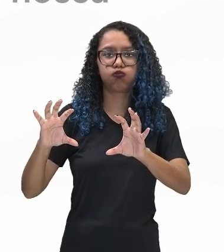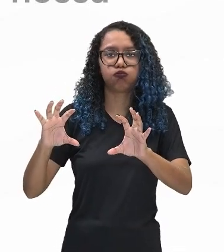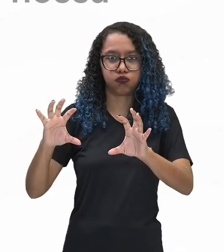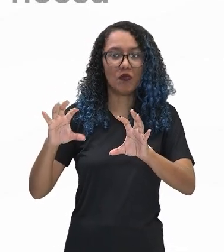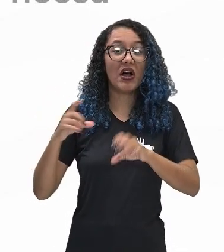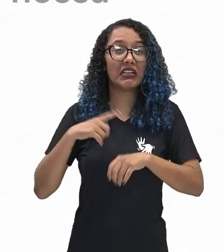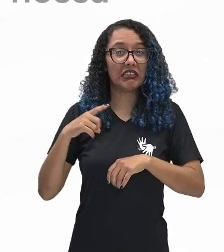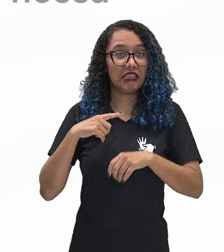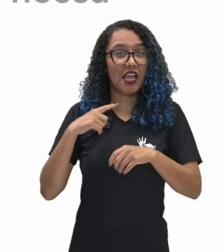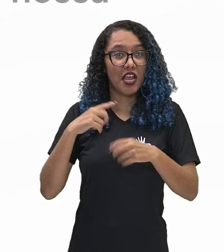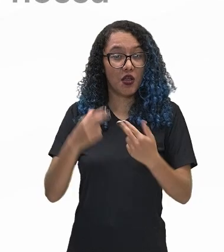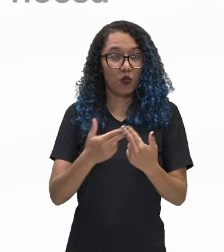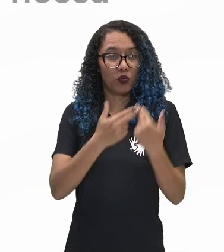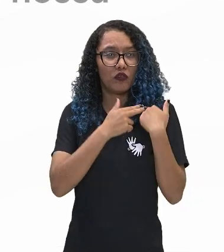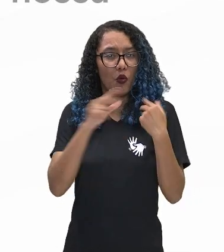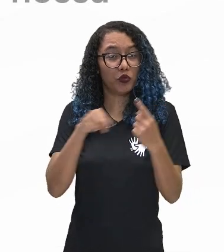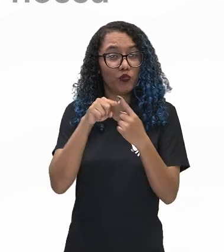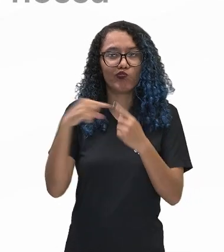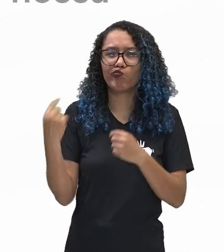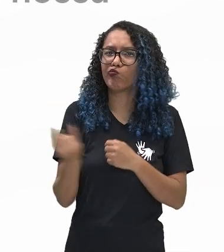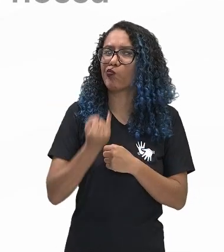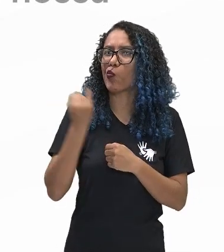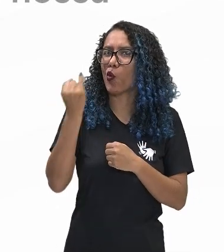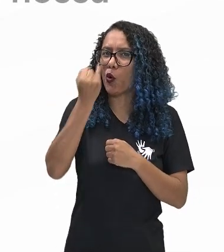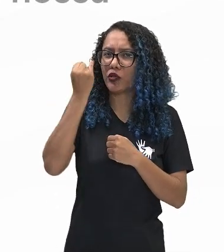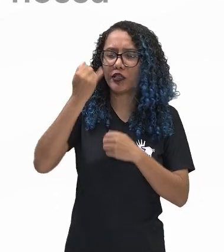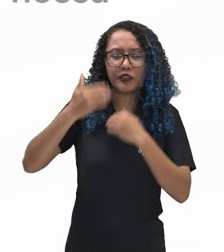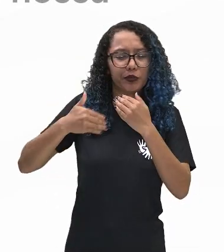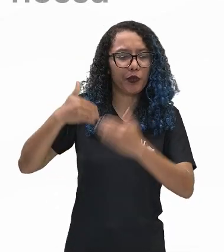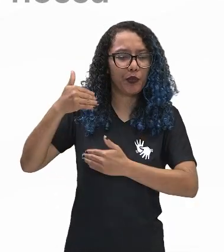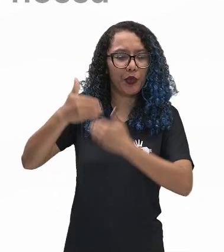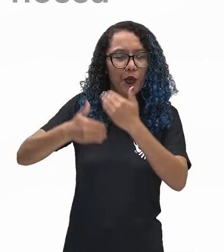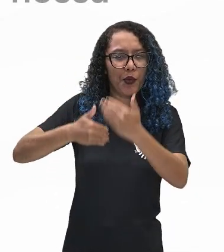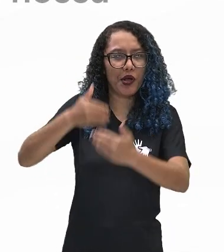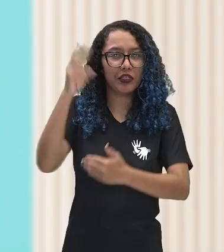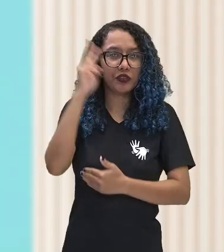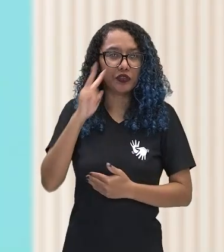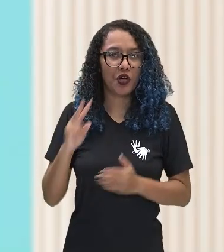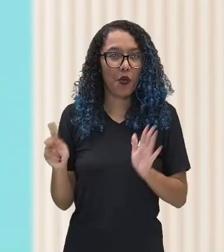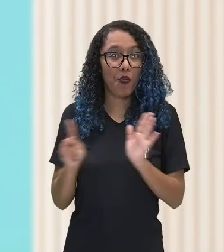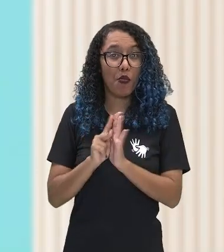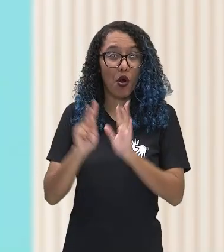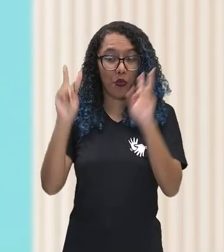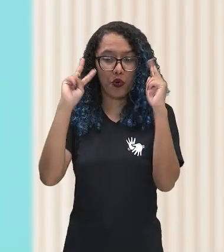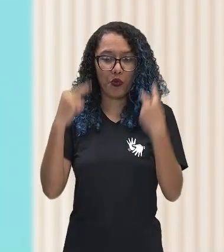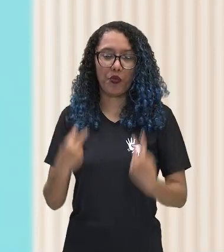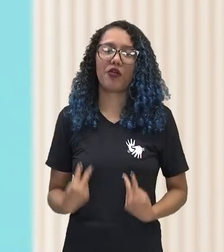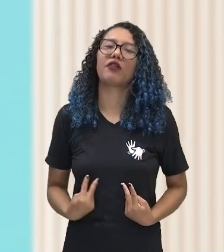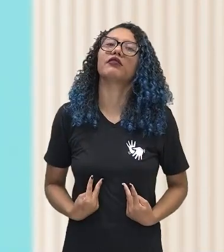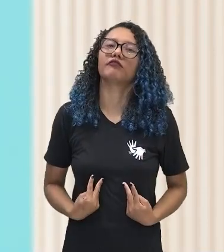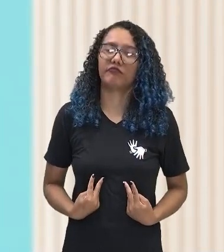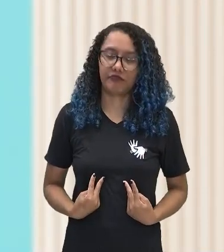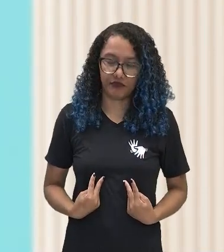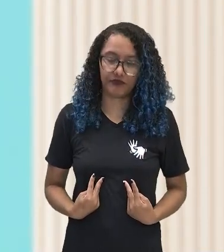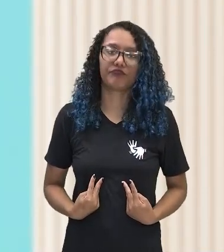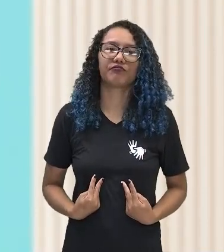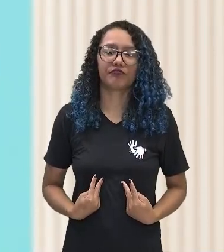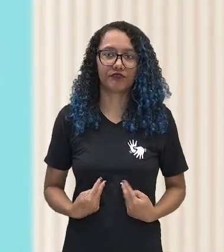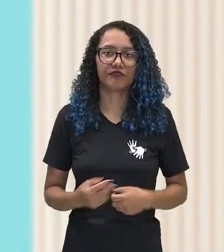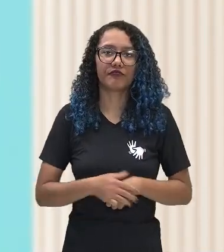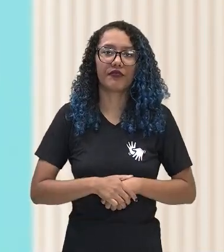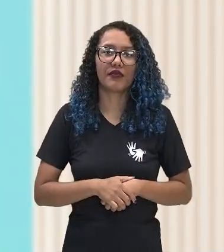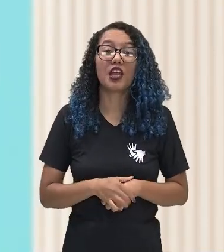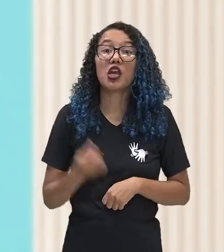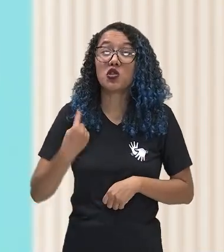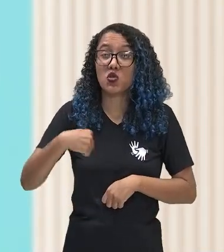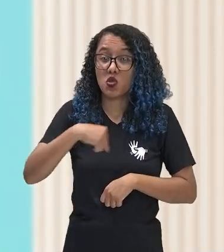funções importantes ao longo da história da nossa espécie Então é isso mesmo gente Nós seres humanos somos